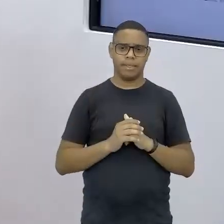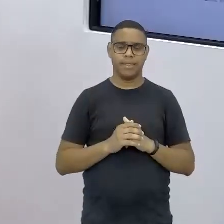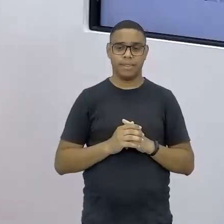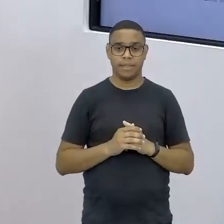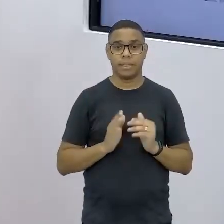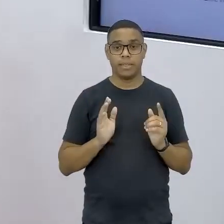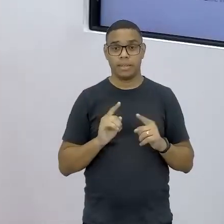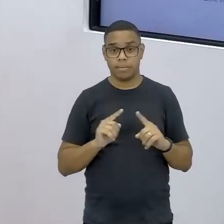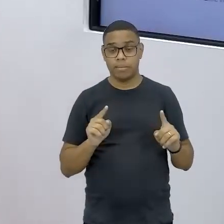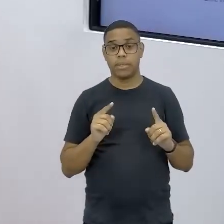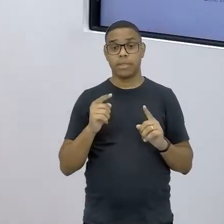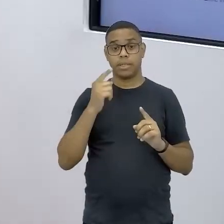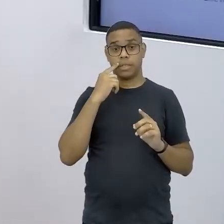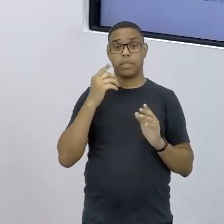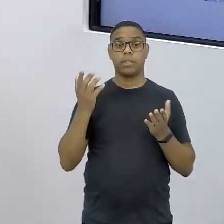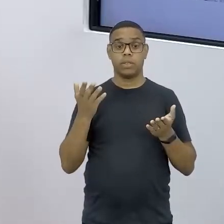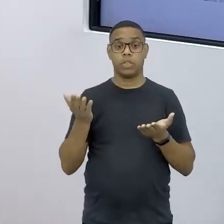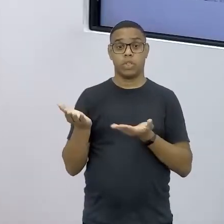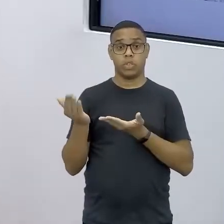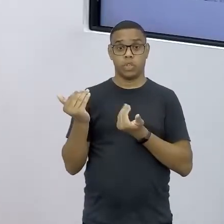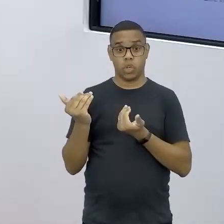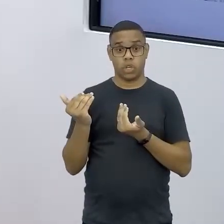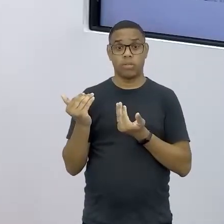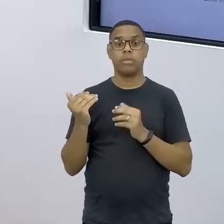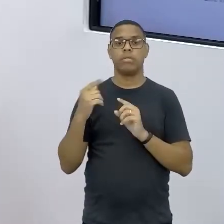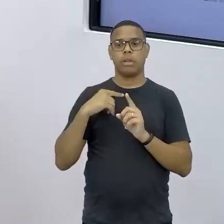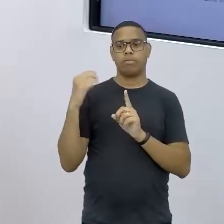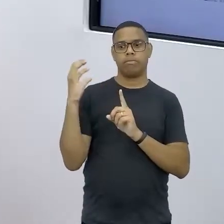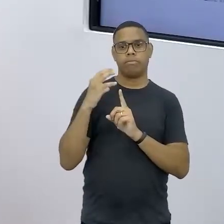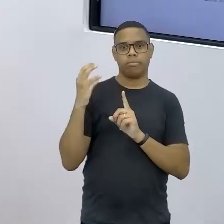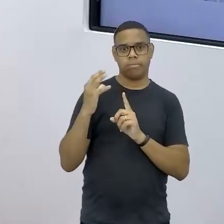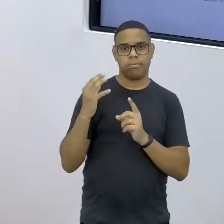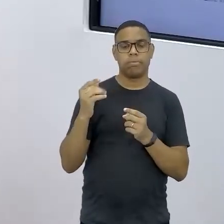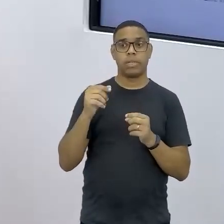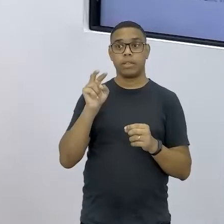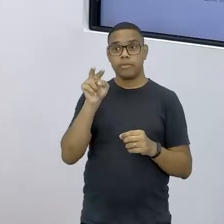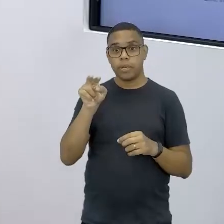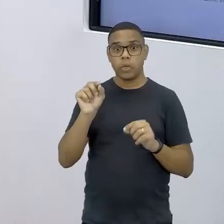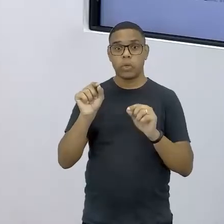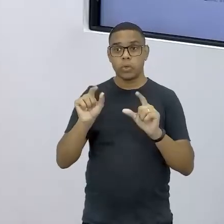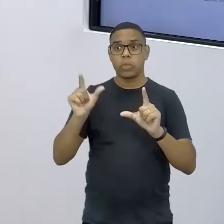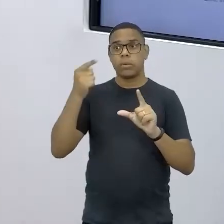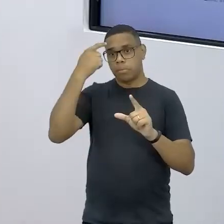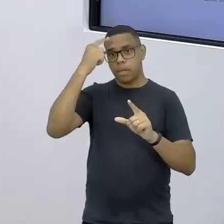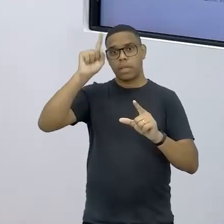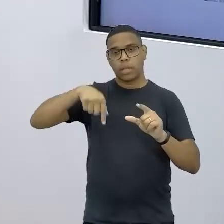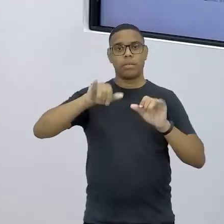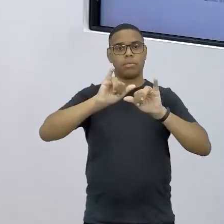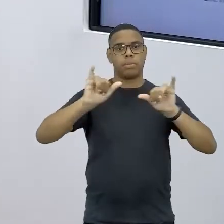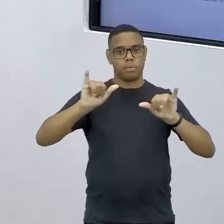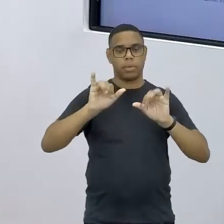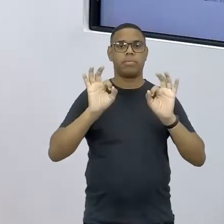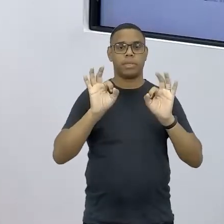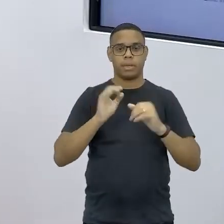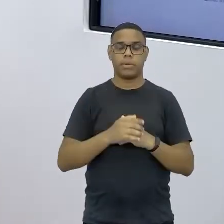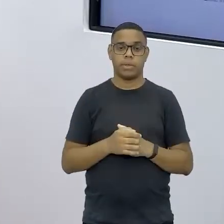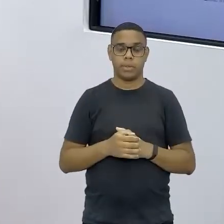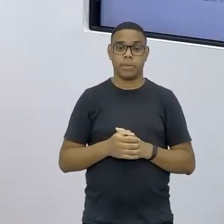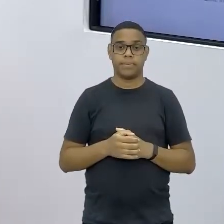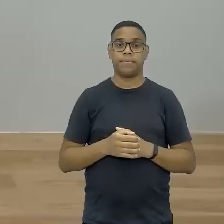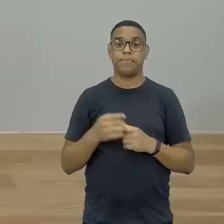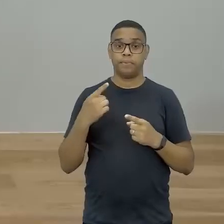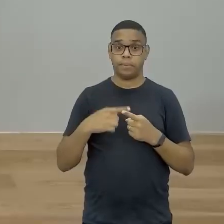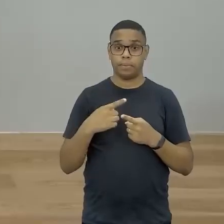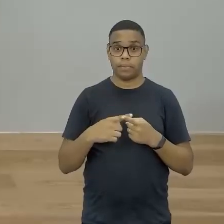quem está na influência da mídia na vida dos jovens tem que ter esse pensamento, gente. Olhar uma imagem e pensar em propaganda. Sim. É isso. Inclusive porque